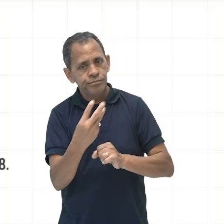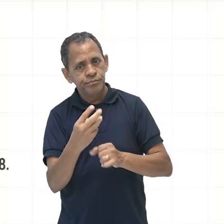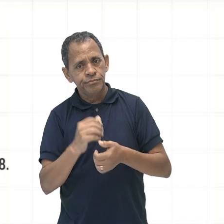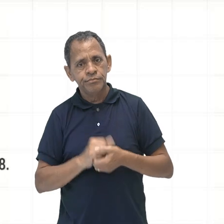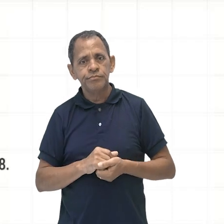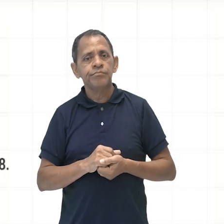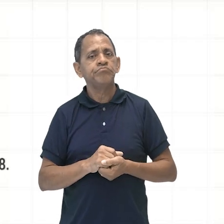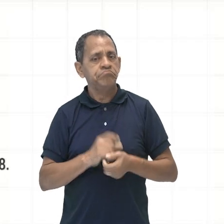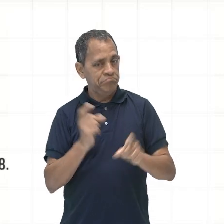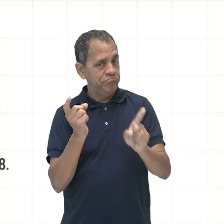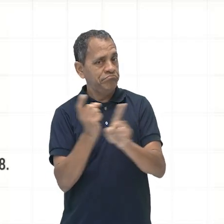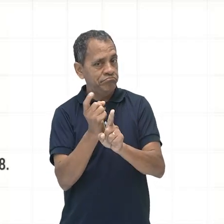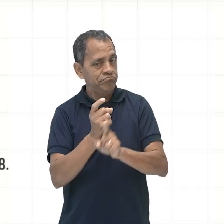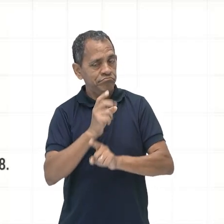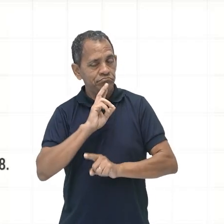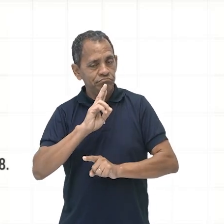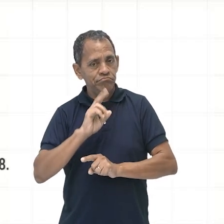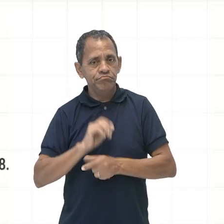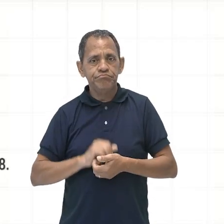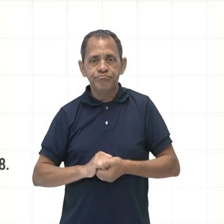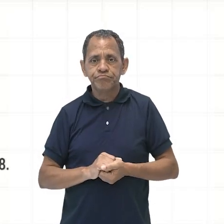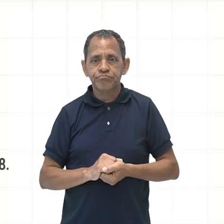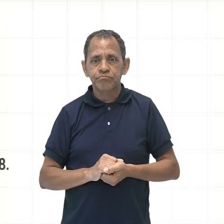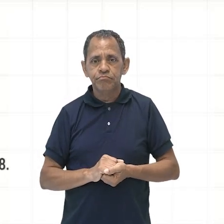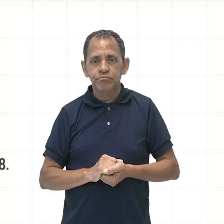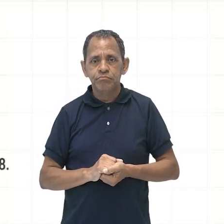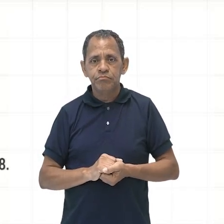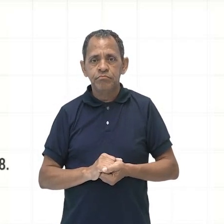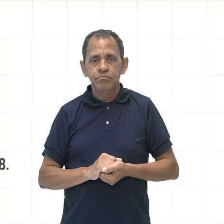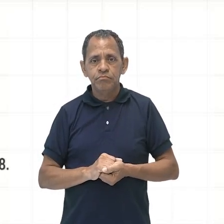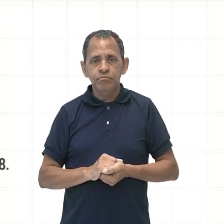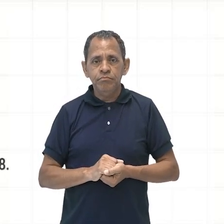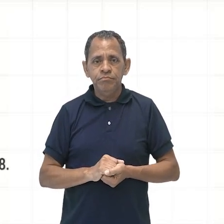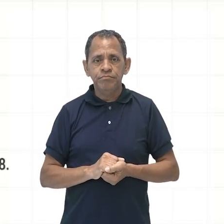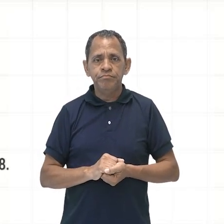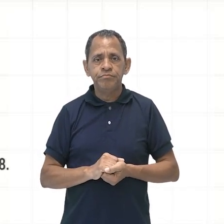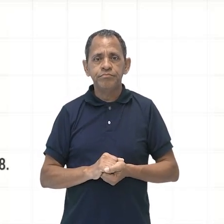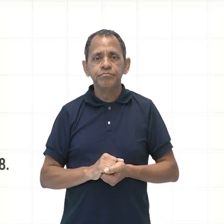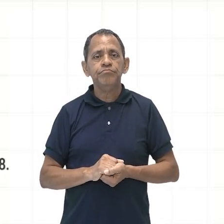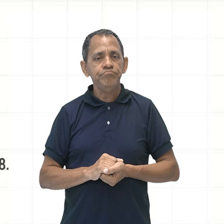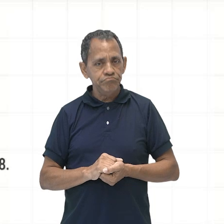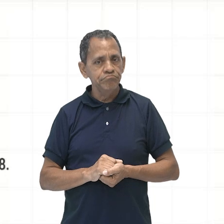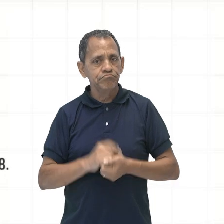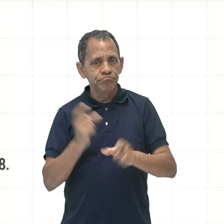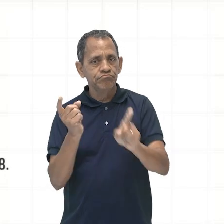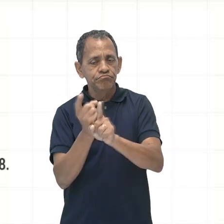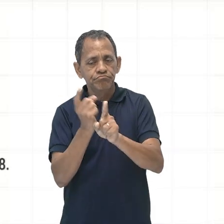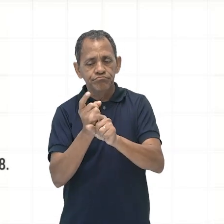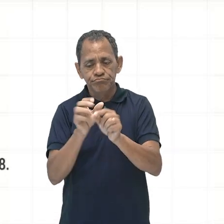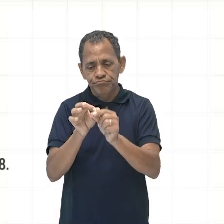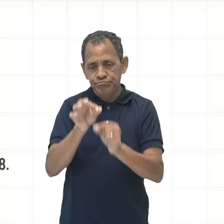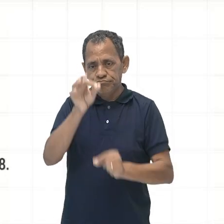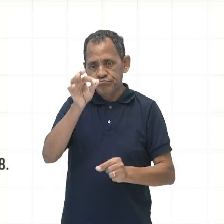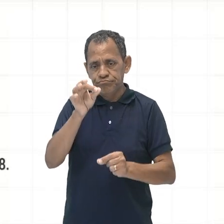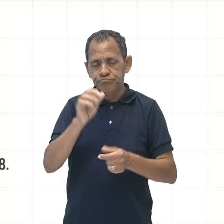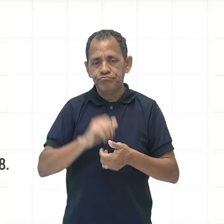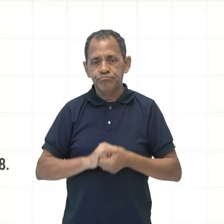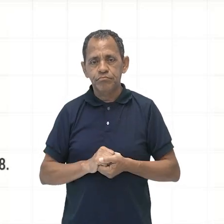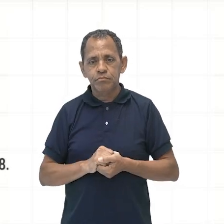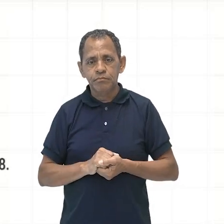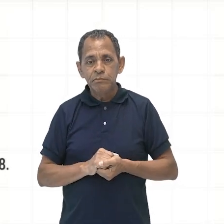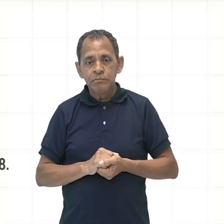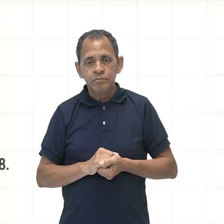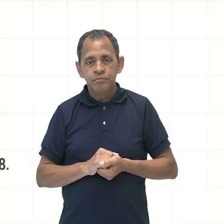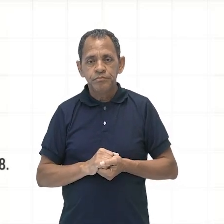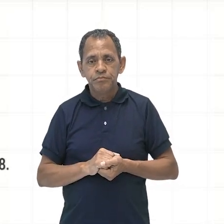mesmo resultado, né? Então, dessa forma, a gente encontrou a medida da altura. Vejam que, para eu encontrar a medida